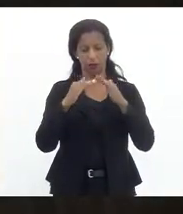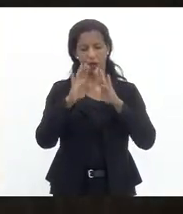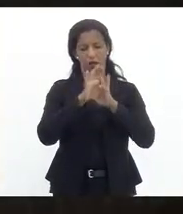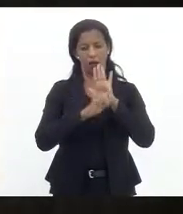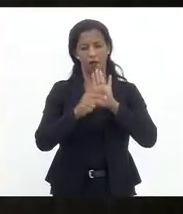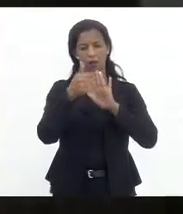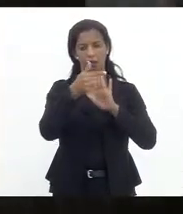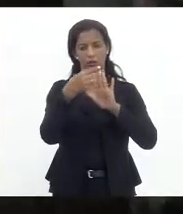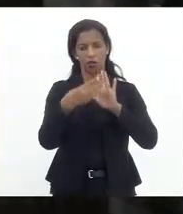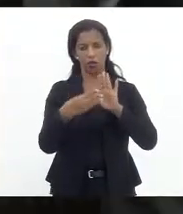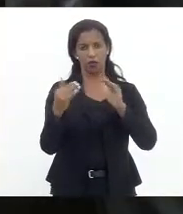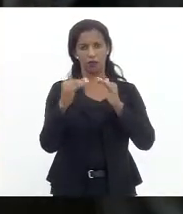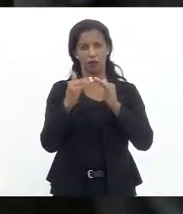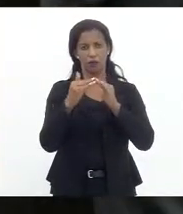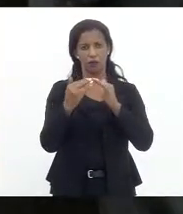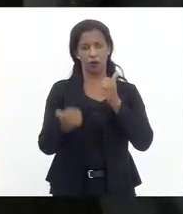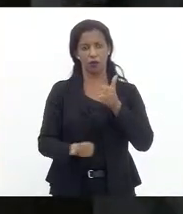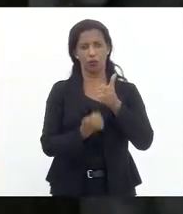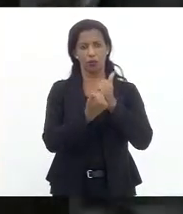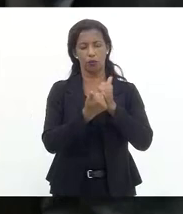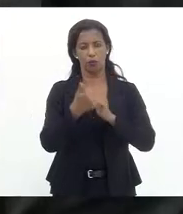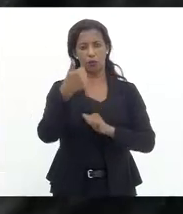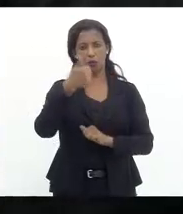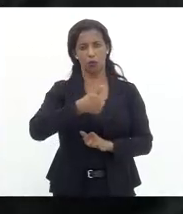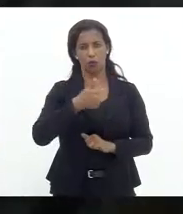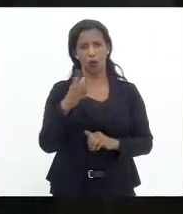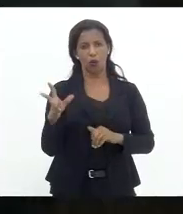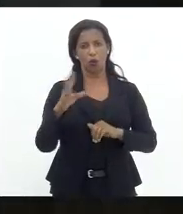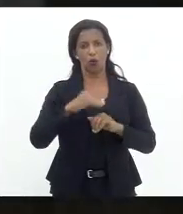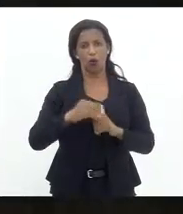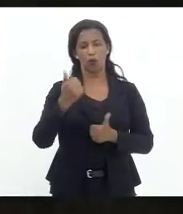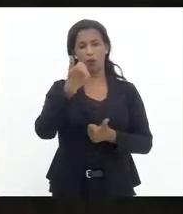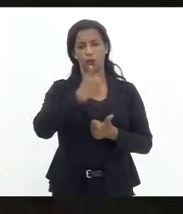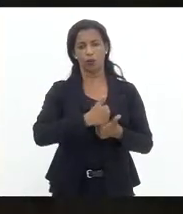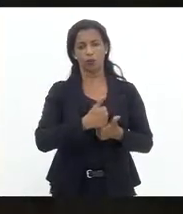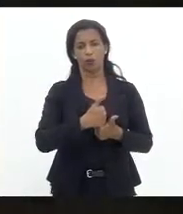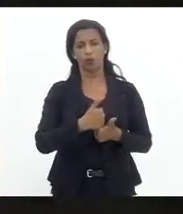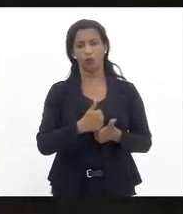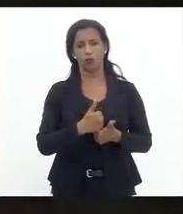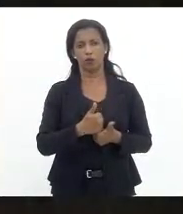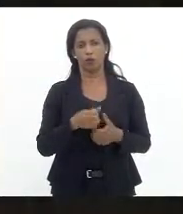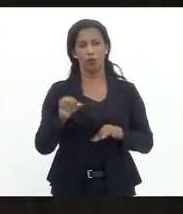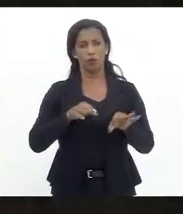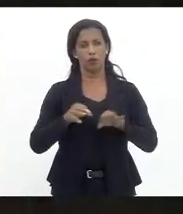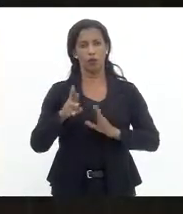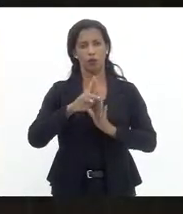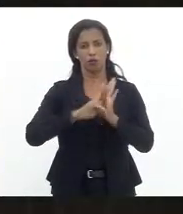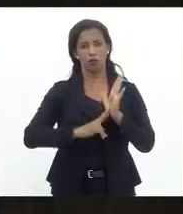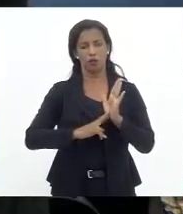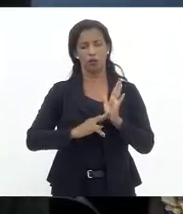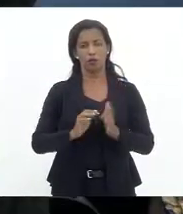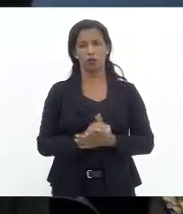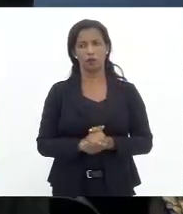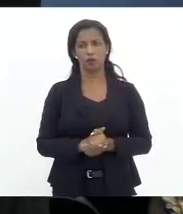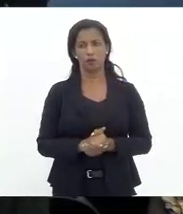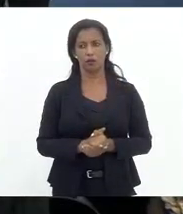emendas 2 e 3, favorável com subemenda à emenda 1, concluindo por substitutivo e pedindo forma final de redação.